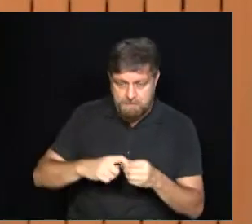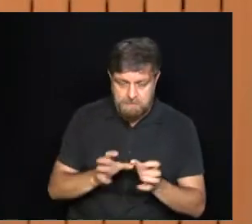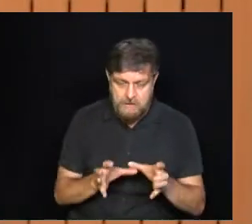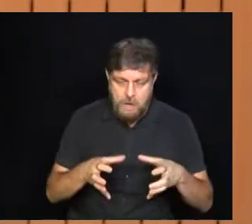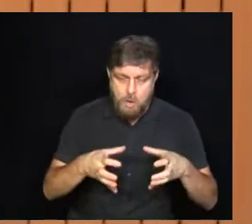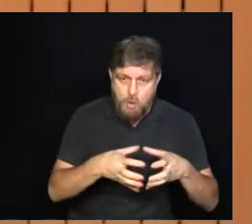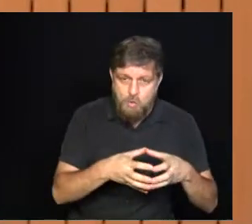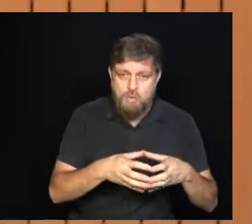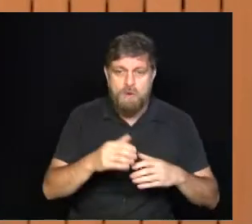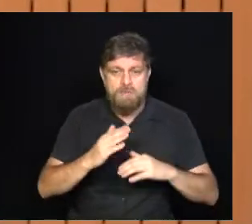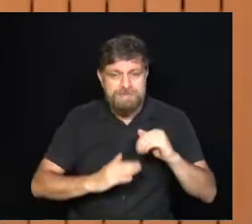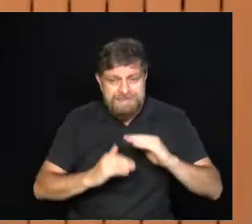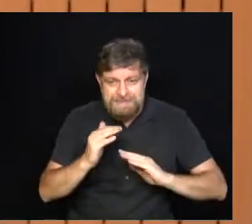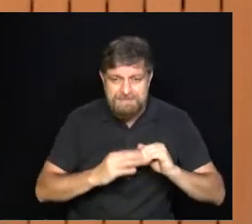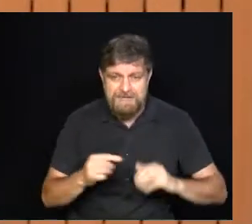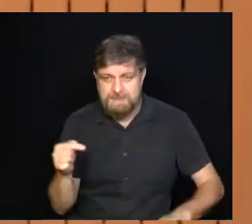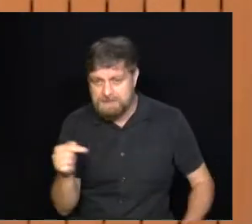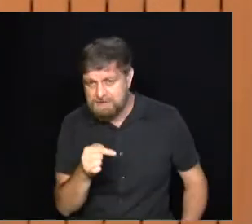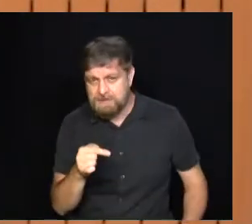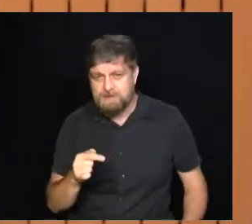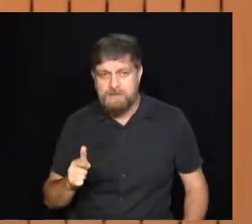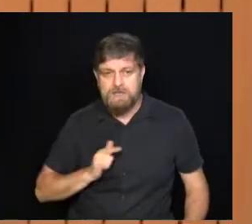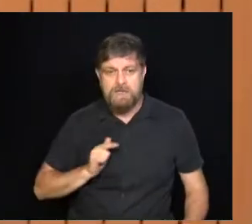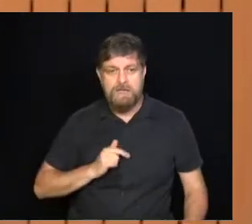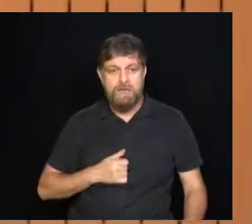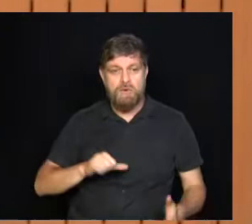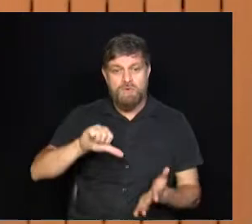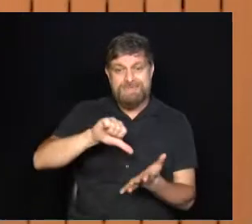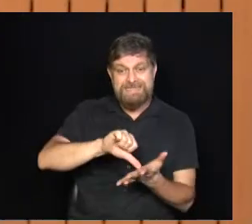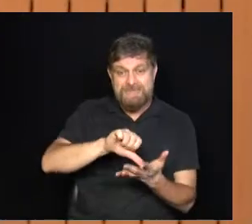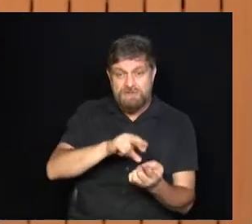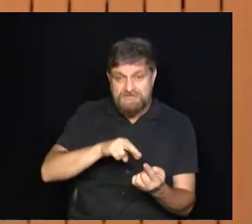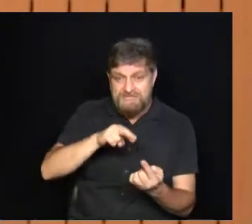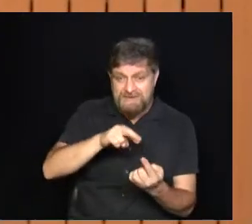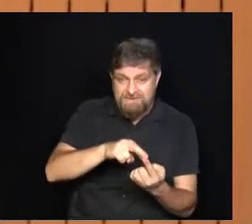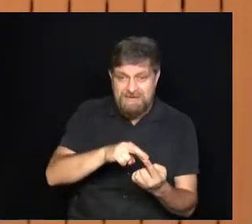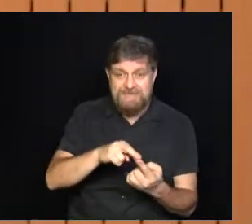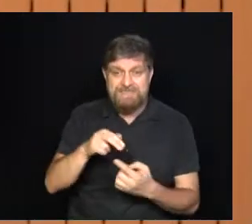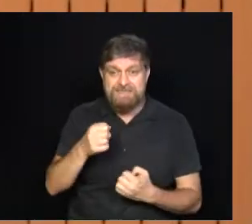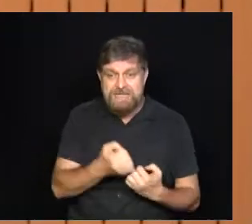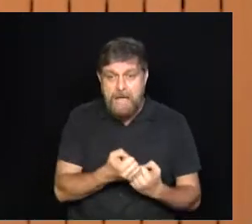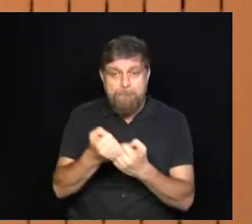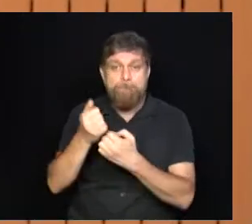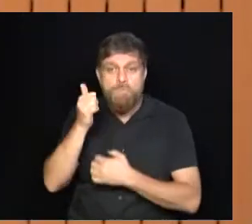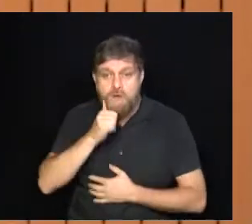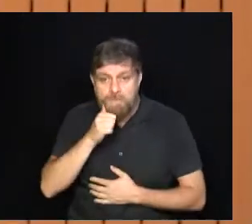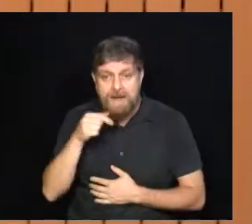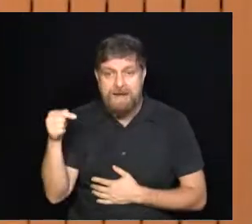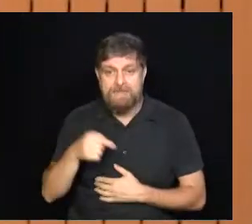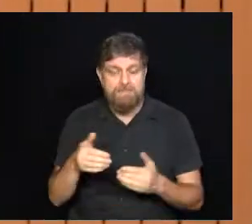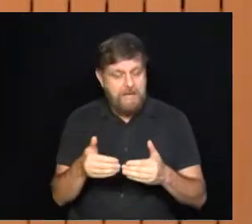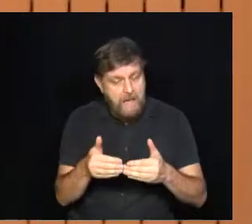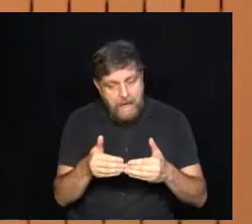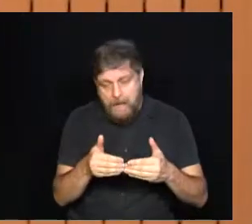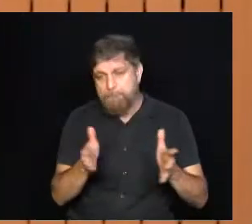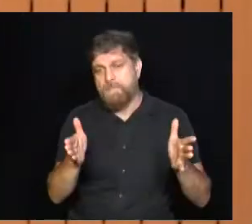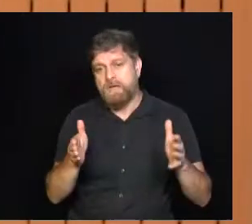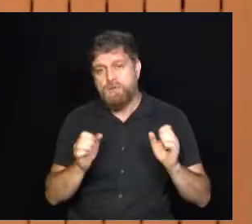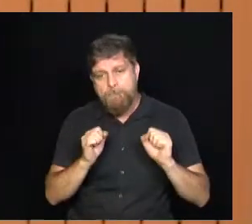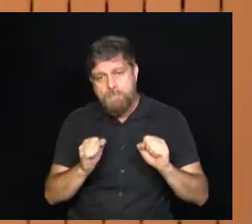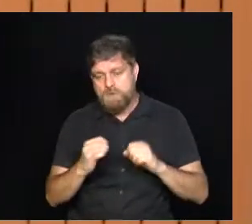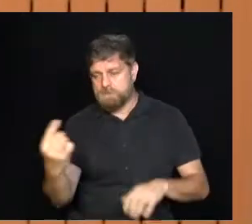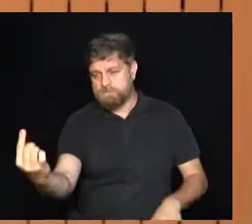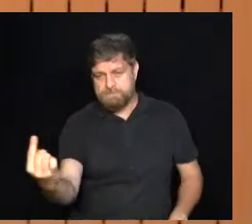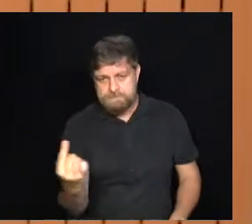das atividades. Então, esse é o centro de referência, também é um serviço de porta aberta. A gente recebe também